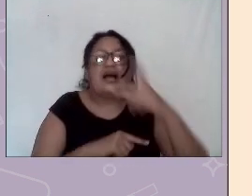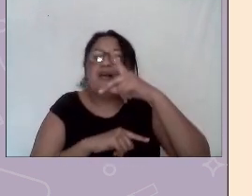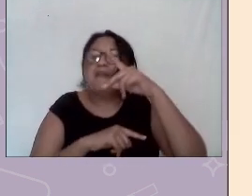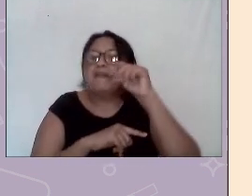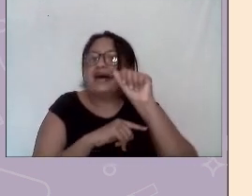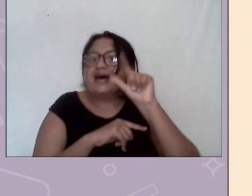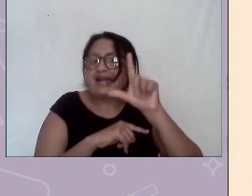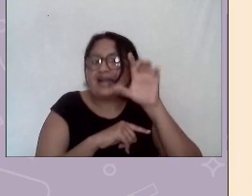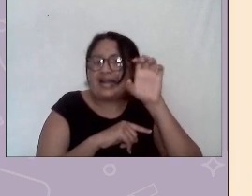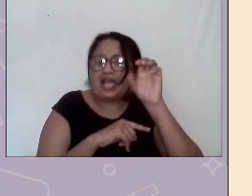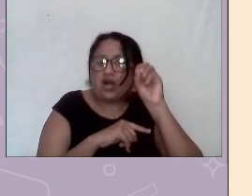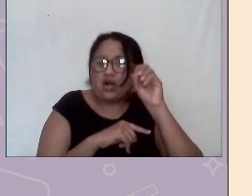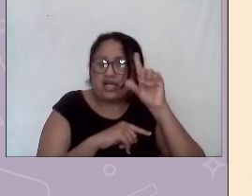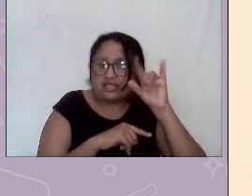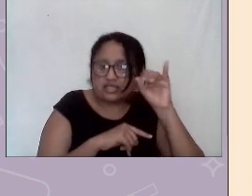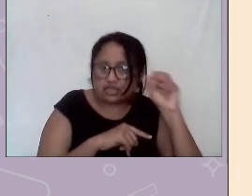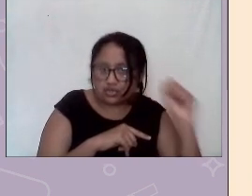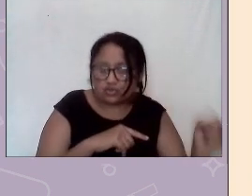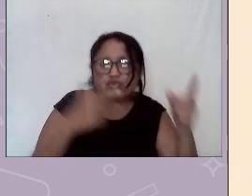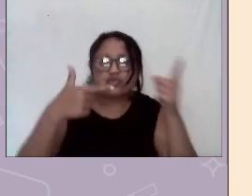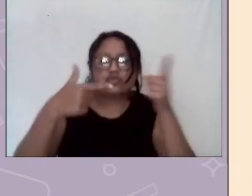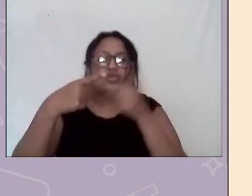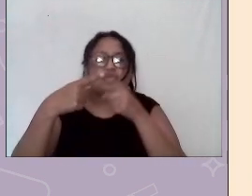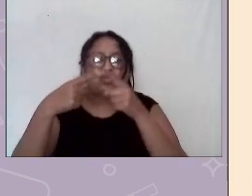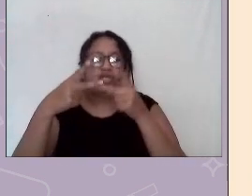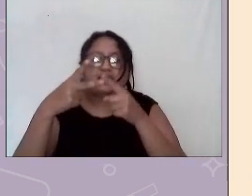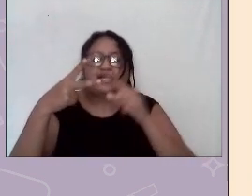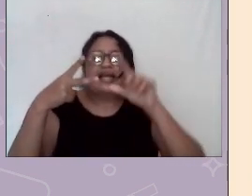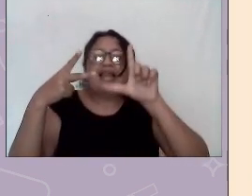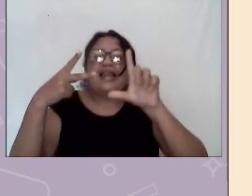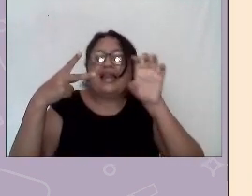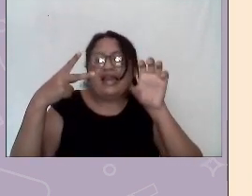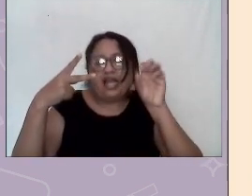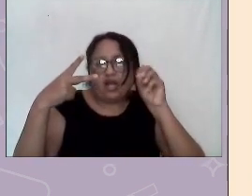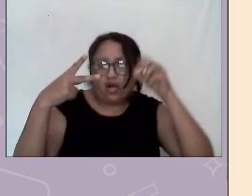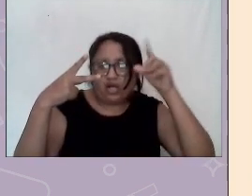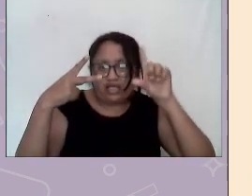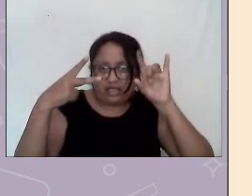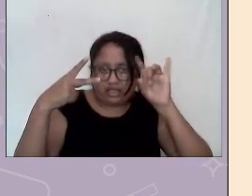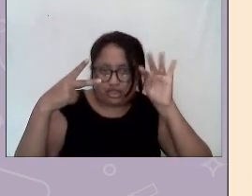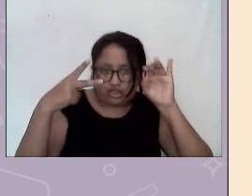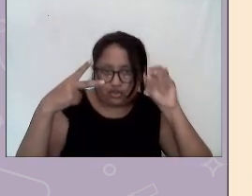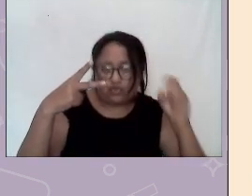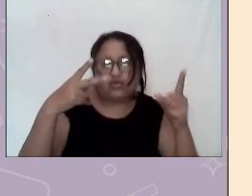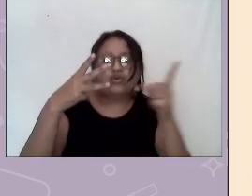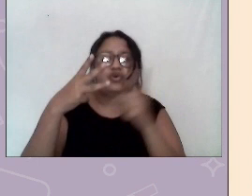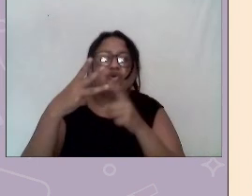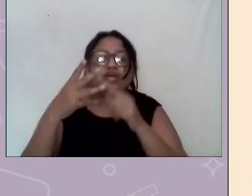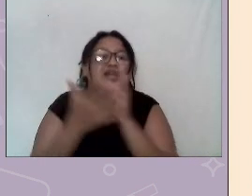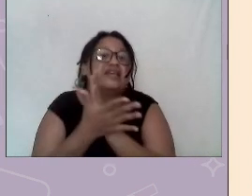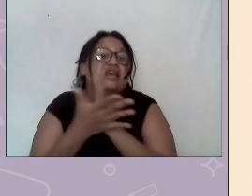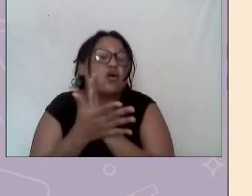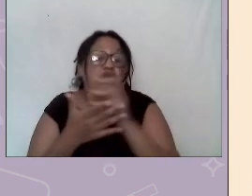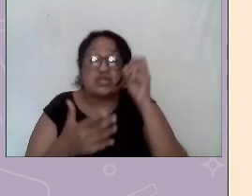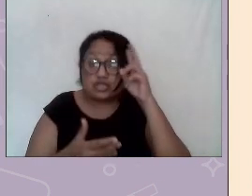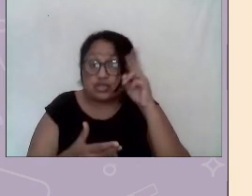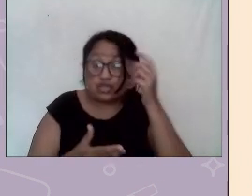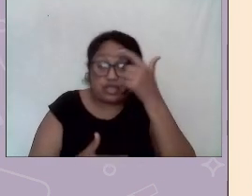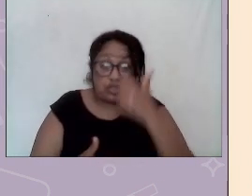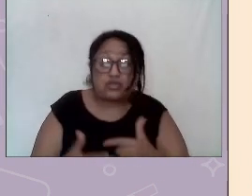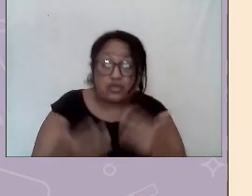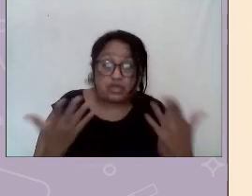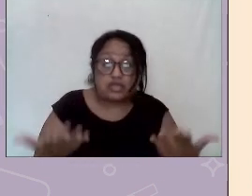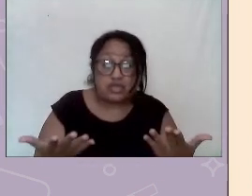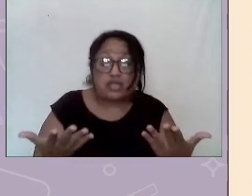né neolítico essa primeira fase paleolítico o neolítico e alguns historiadores né